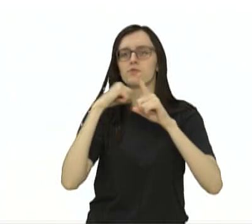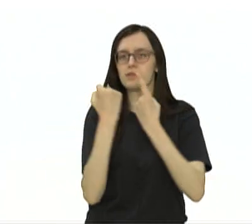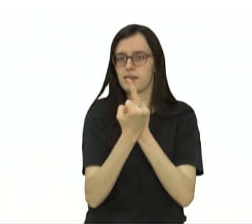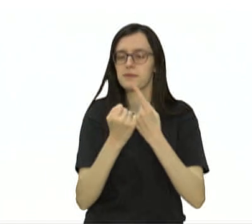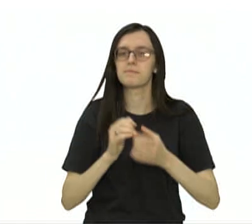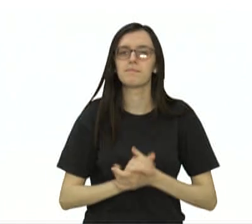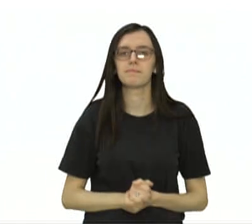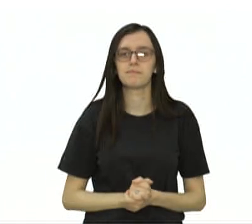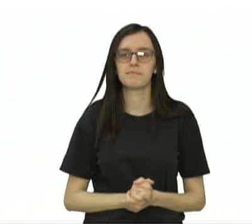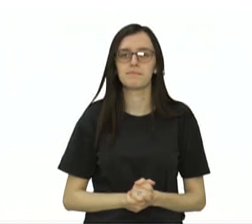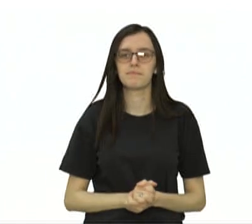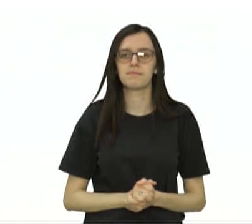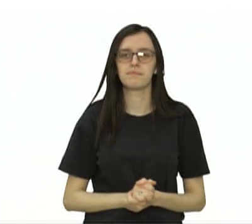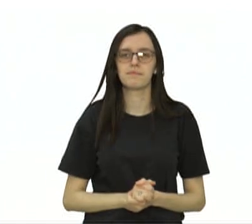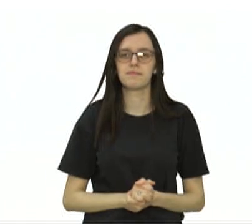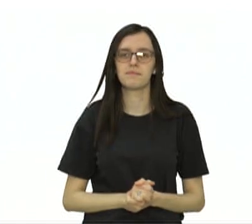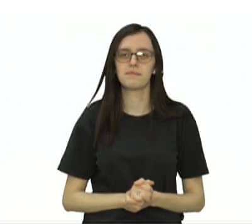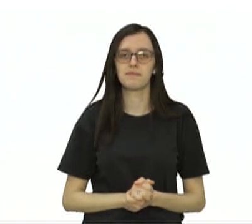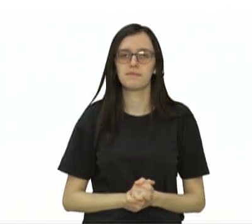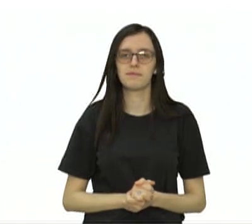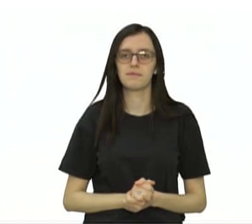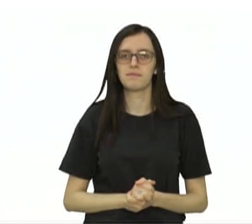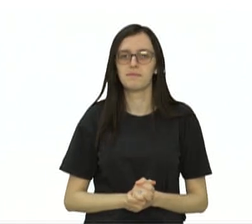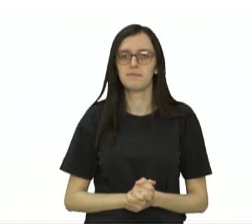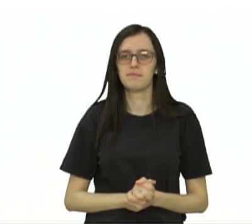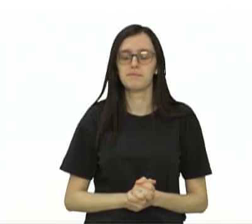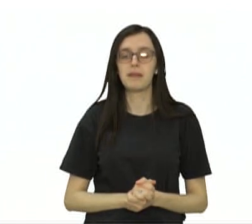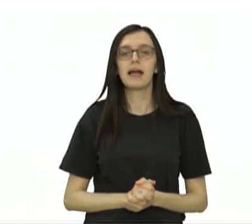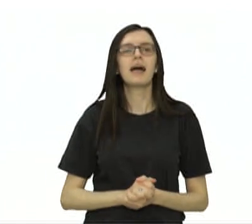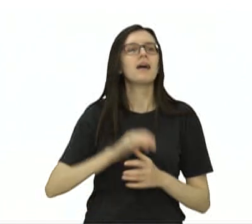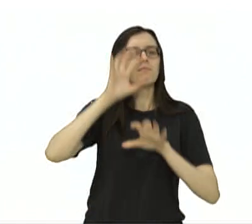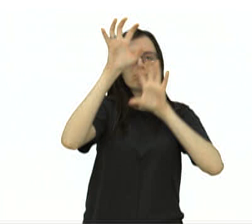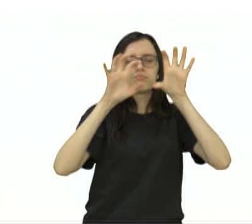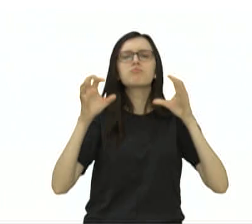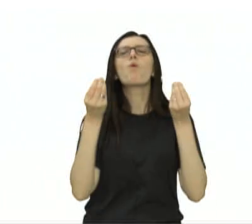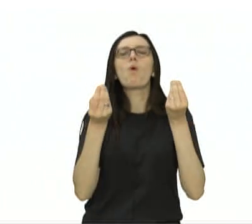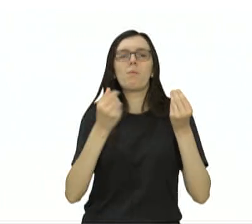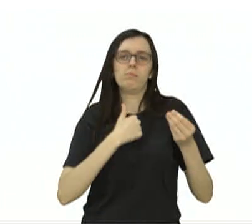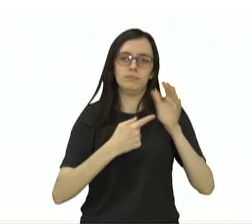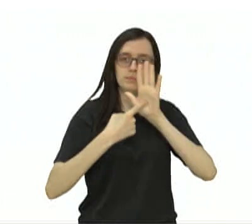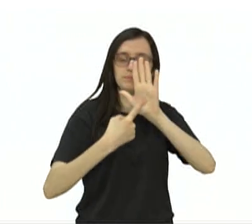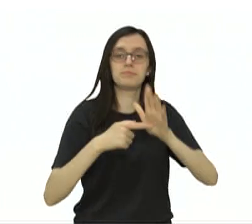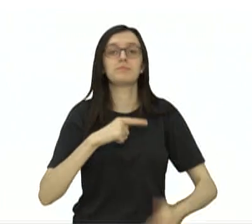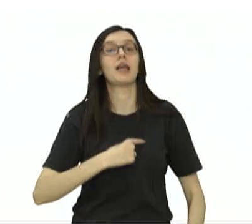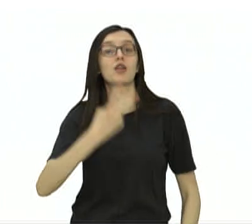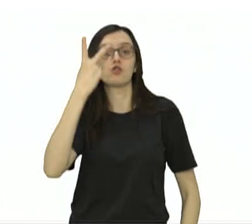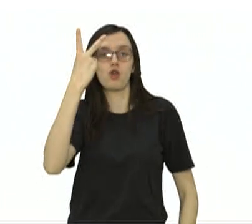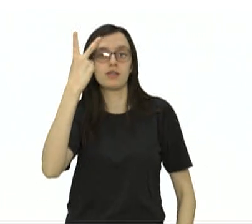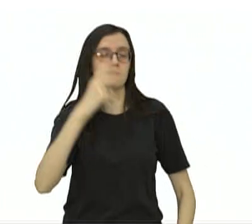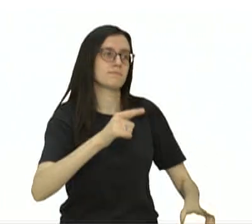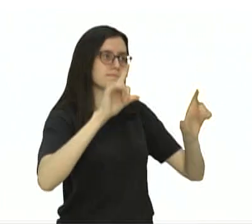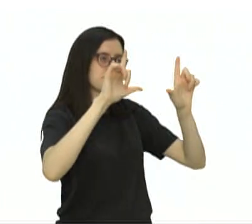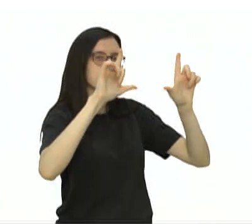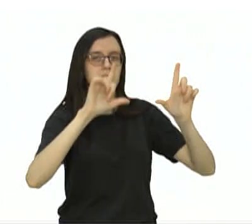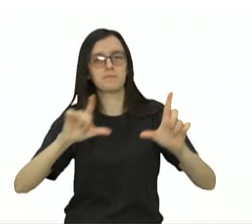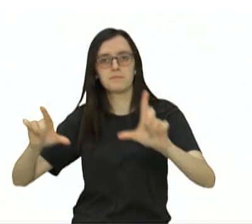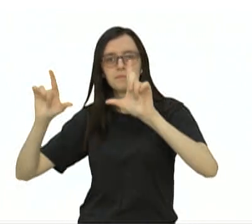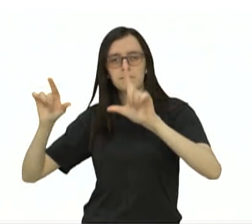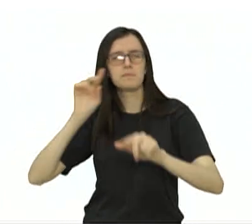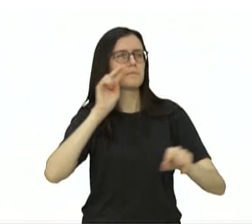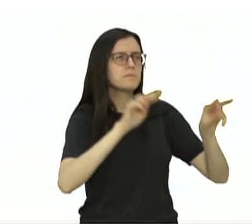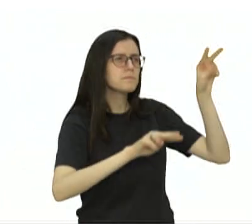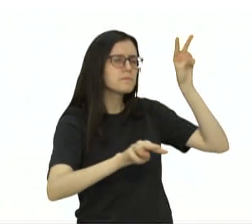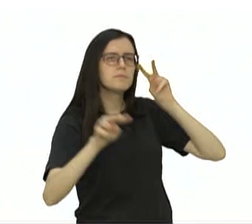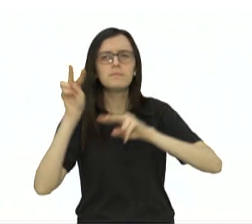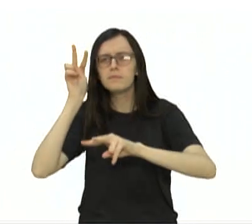sociais. Então, as mesorregiões no Paraná. Eu trouxe aqui para vocês 2 mapas. Então, visualizem bem esses